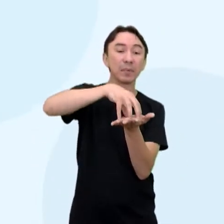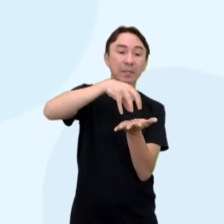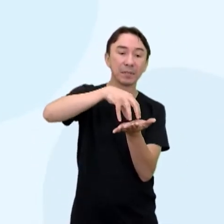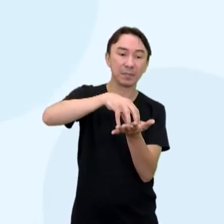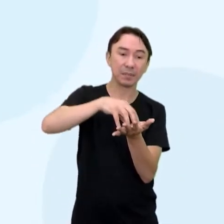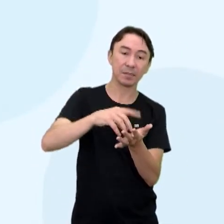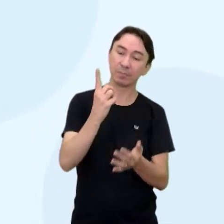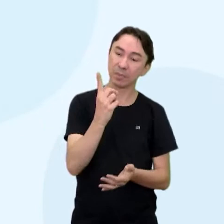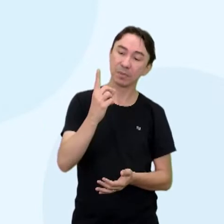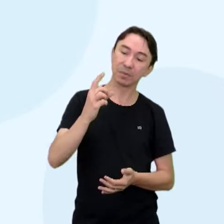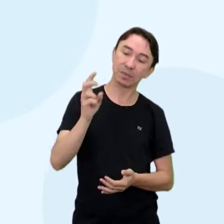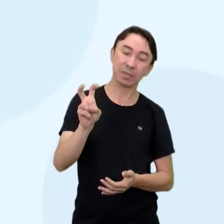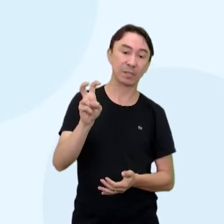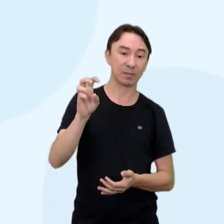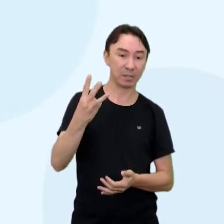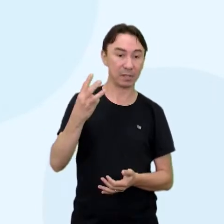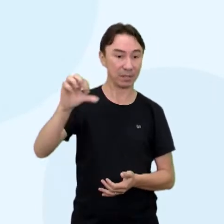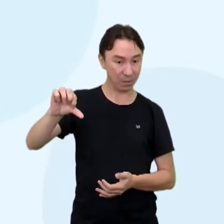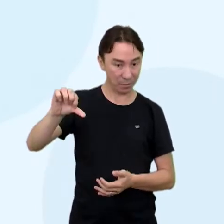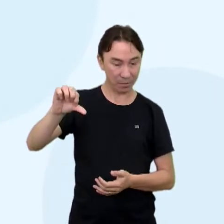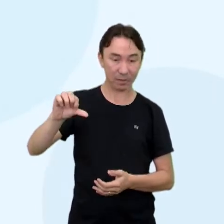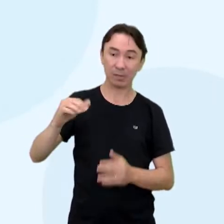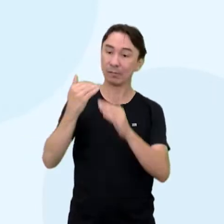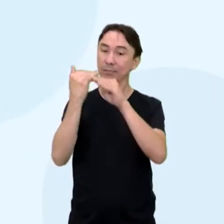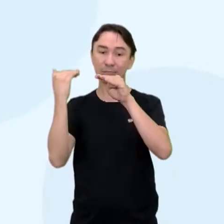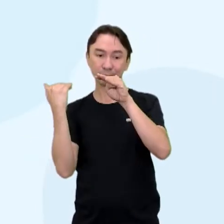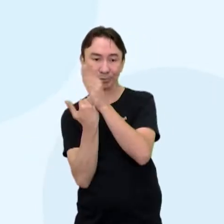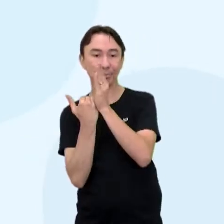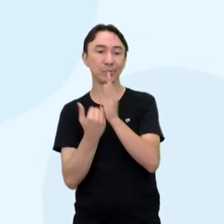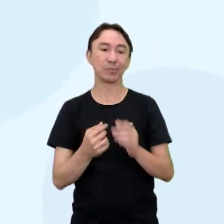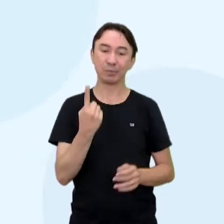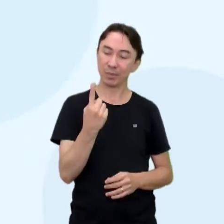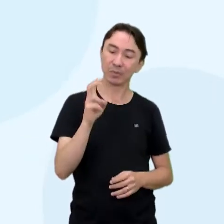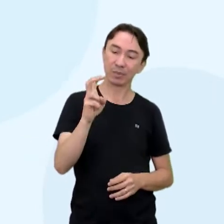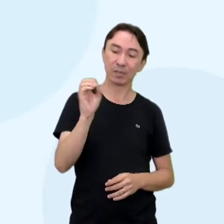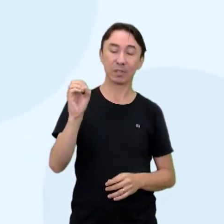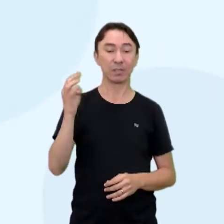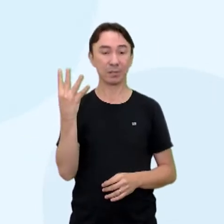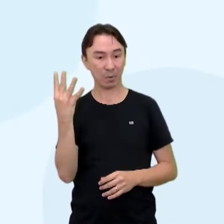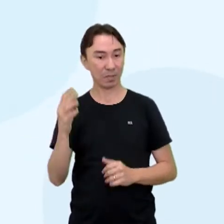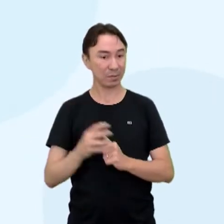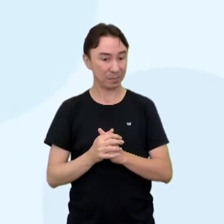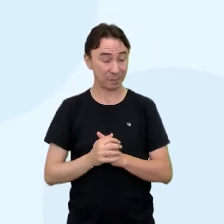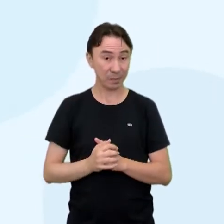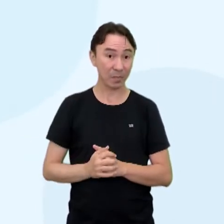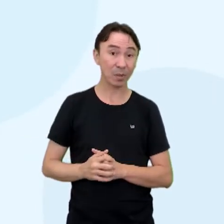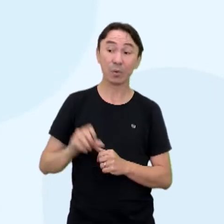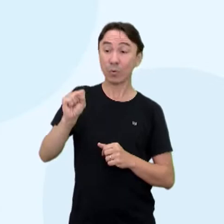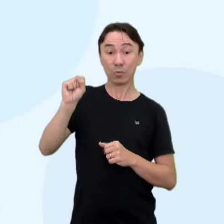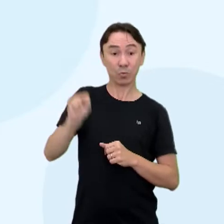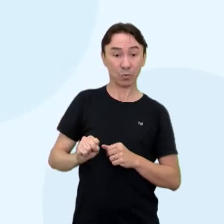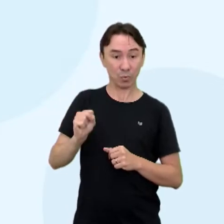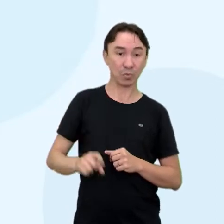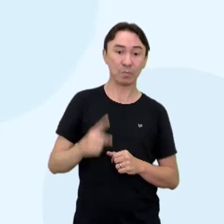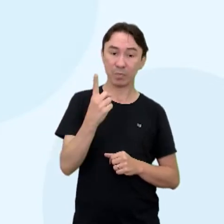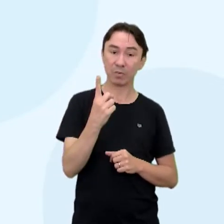1.504. Né? O Sul de 1.593 teve uma pequena elevação em 2020 para R$